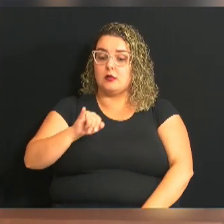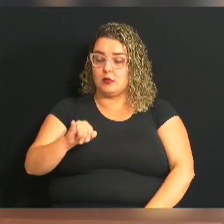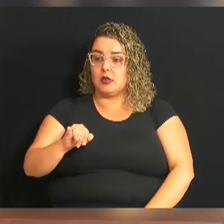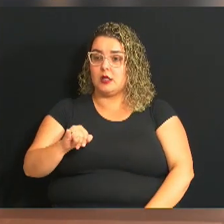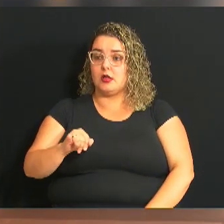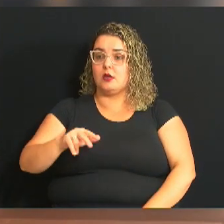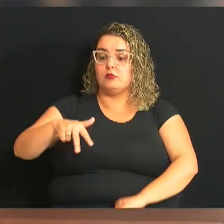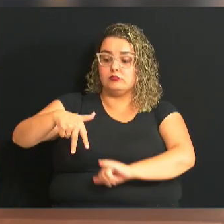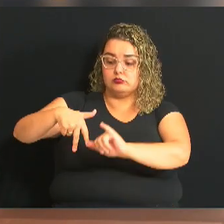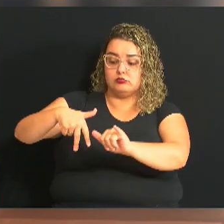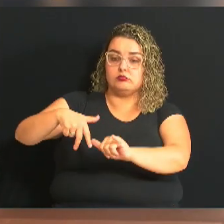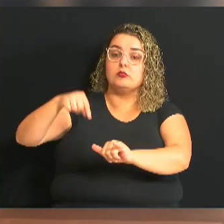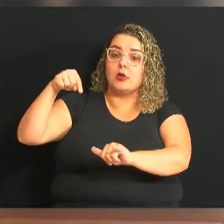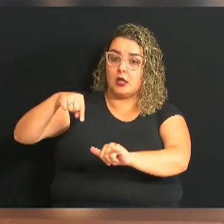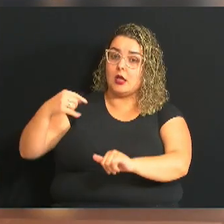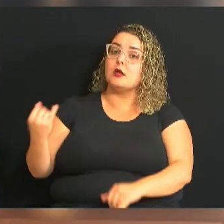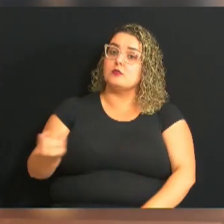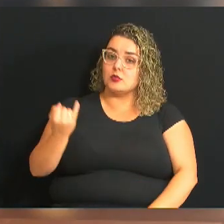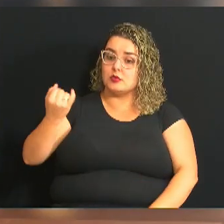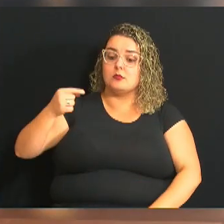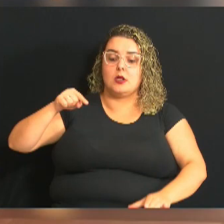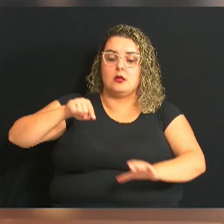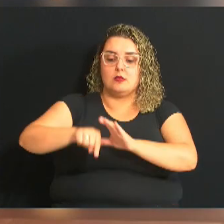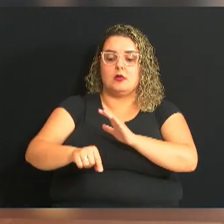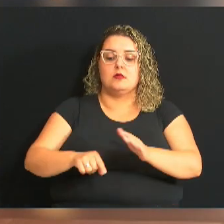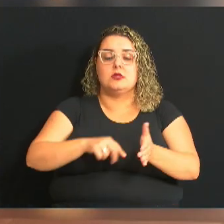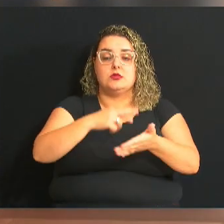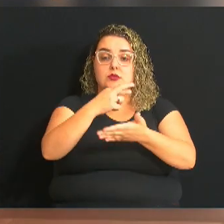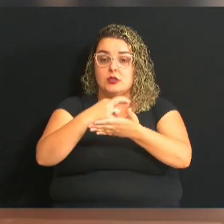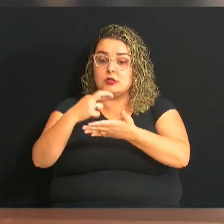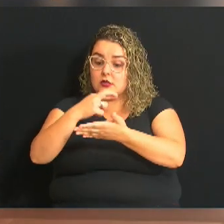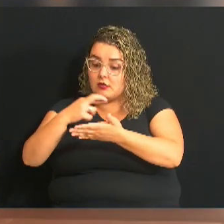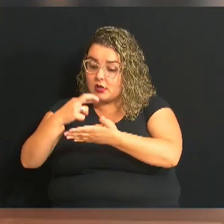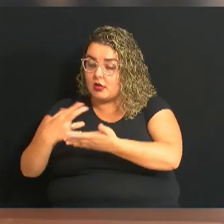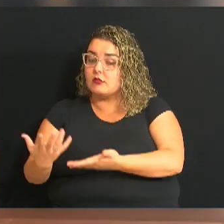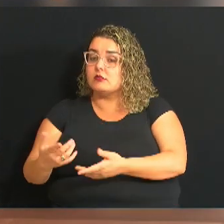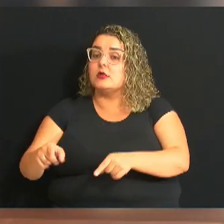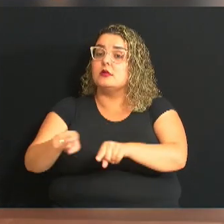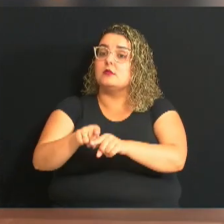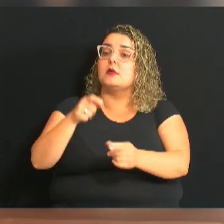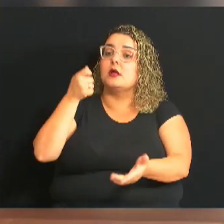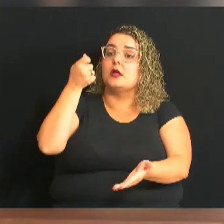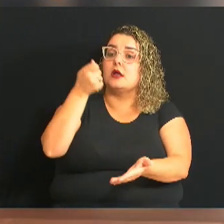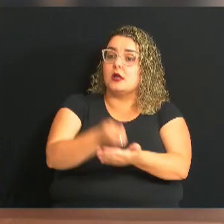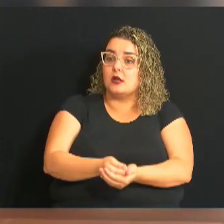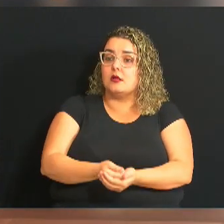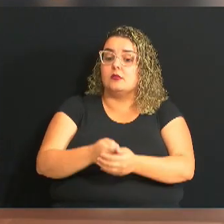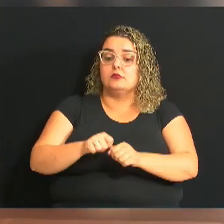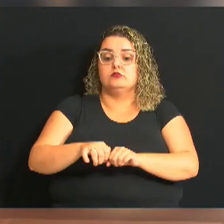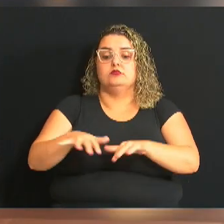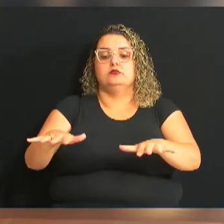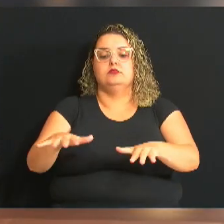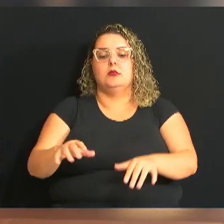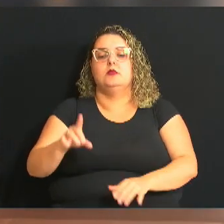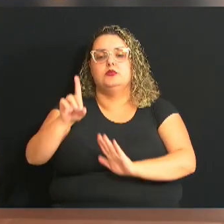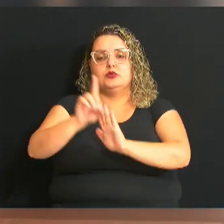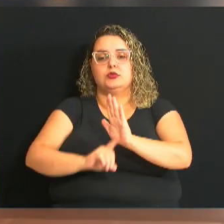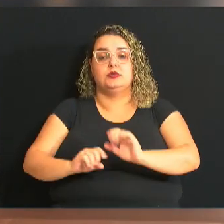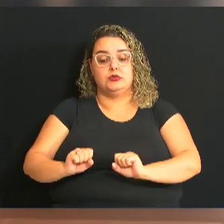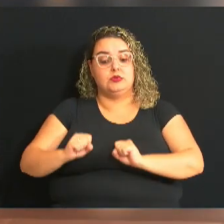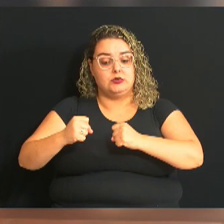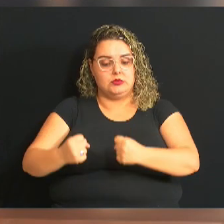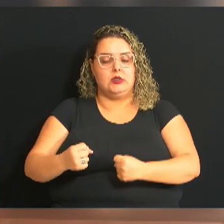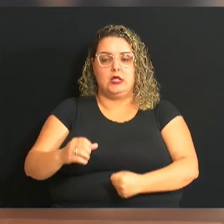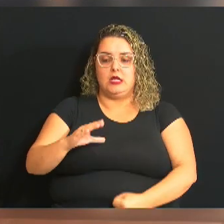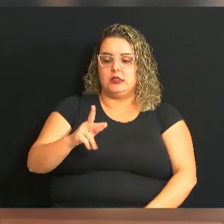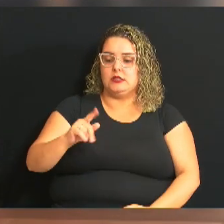depoimento dele será útil para o avanço das investigações, além de garantir o amplo direito de defesa. A CPI